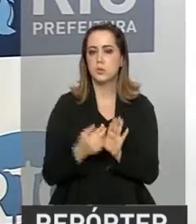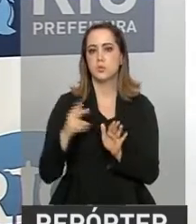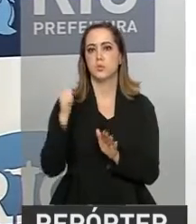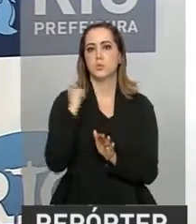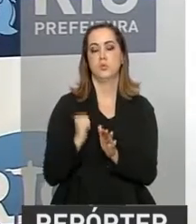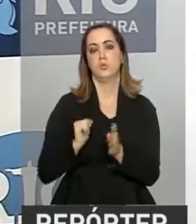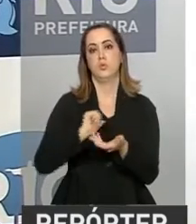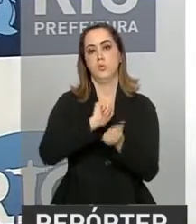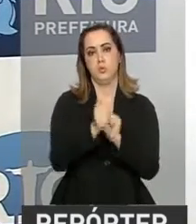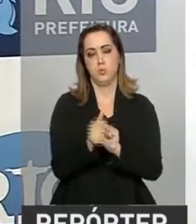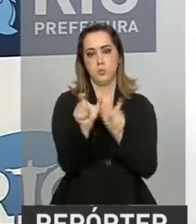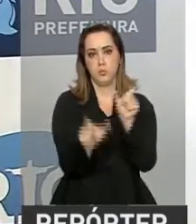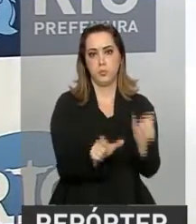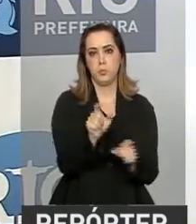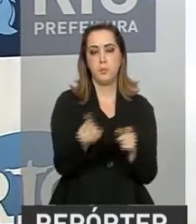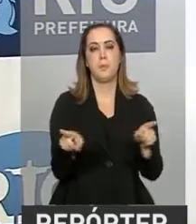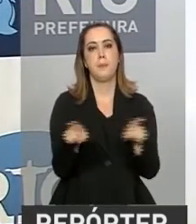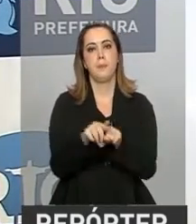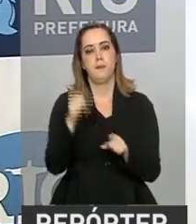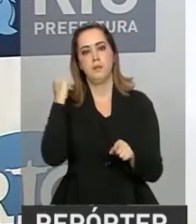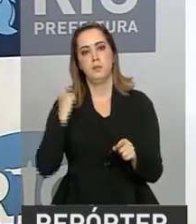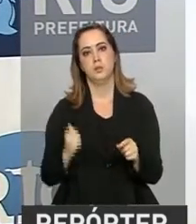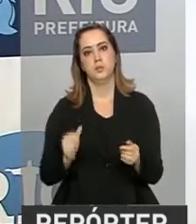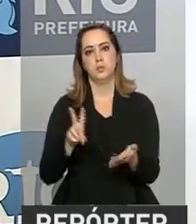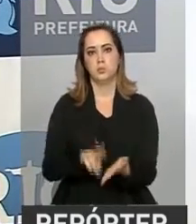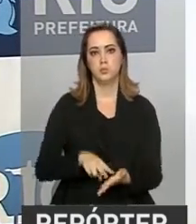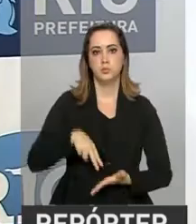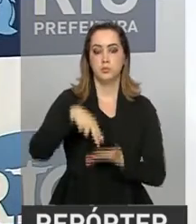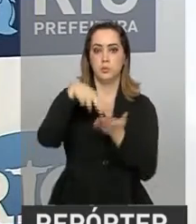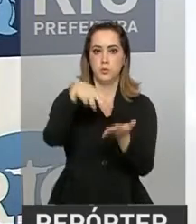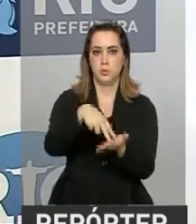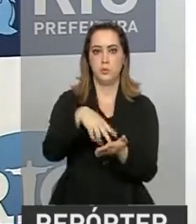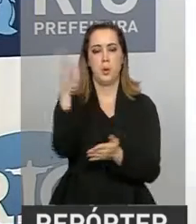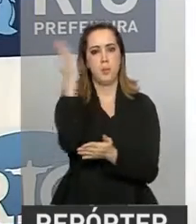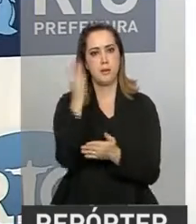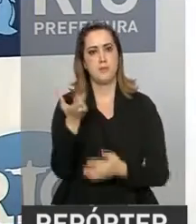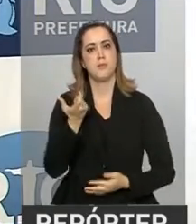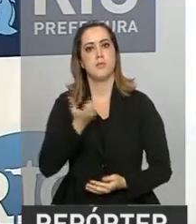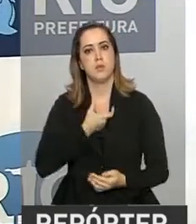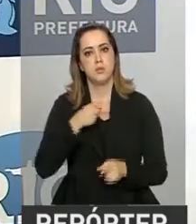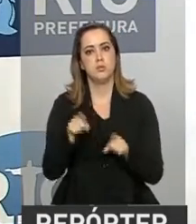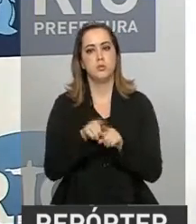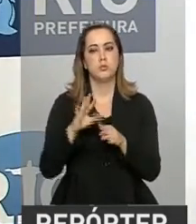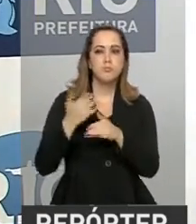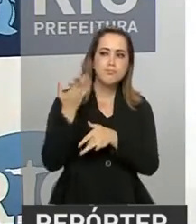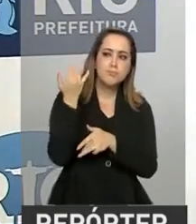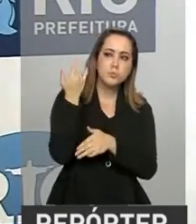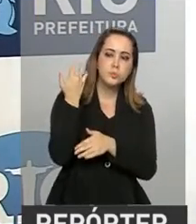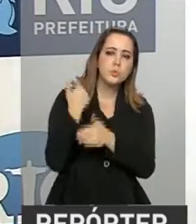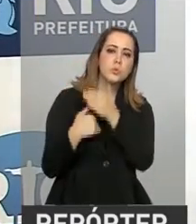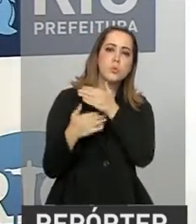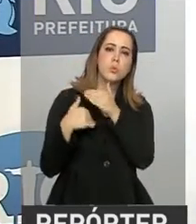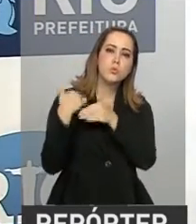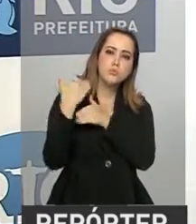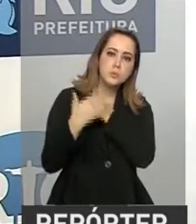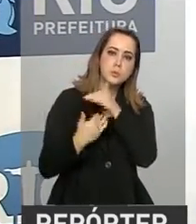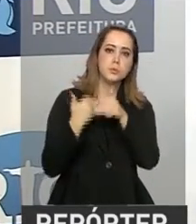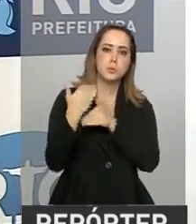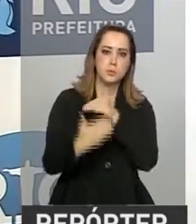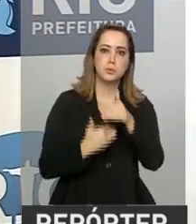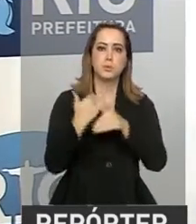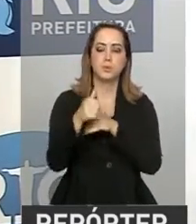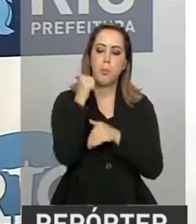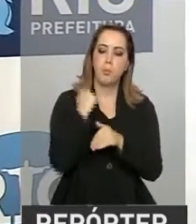do Plano Brasil Medalhas, e a gente observamos que vários atletas começaram lá na Bolsa Estudantil, passando pela Bolsa